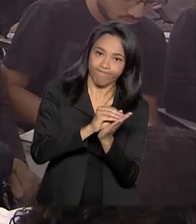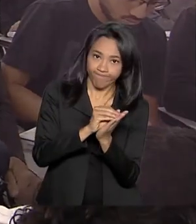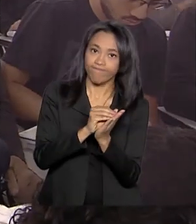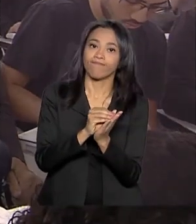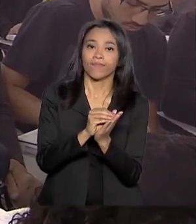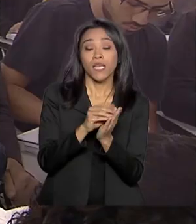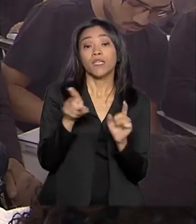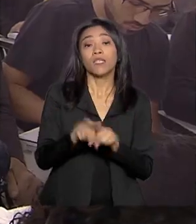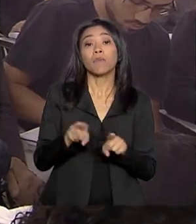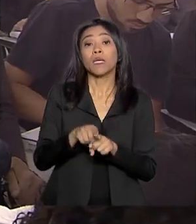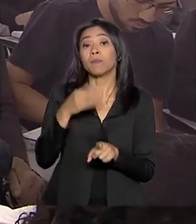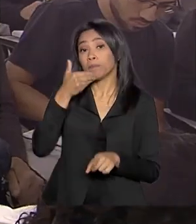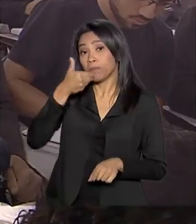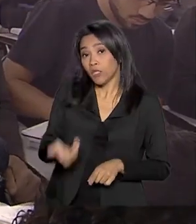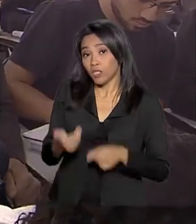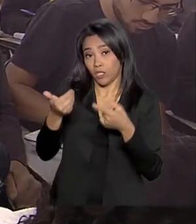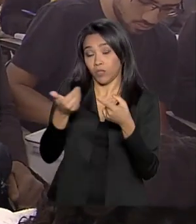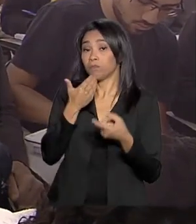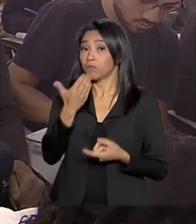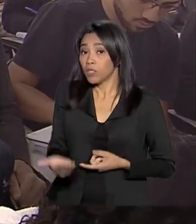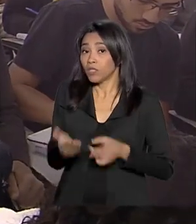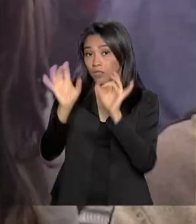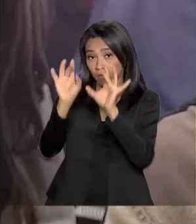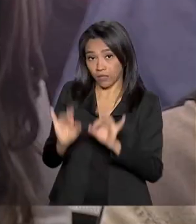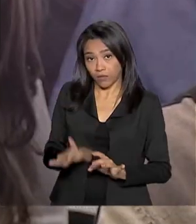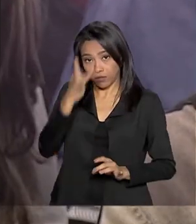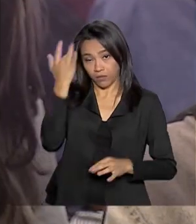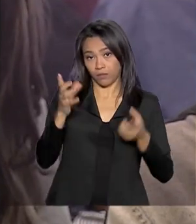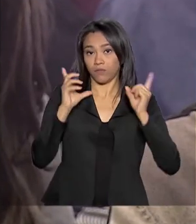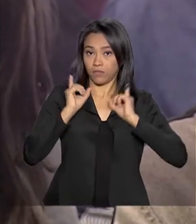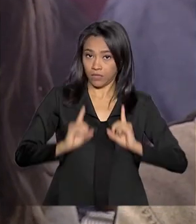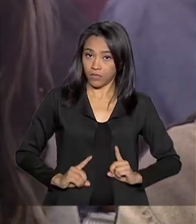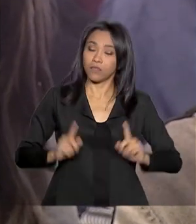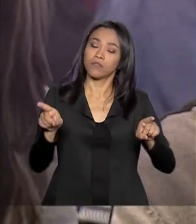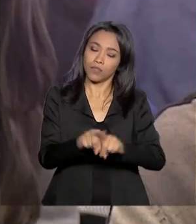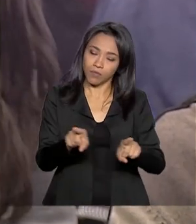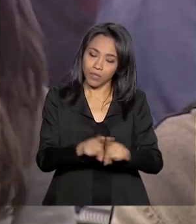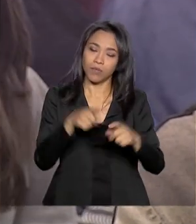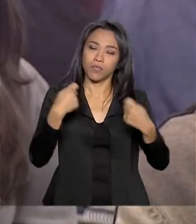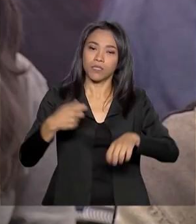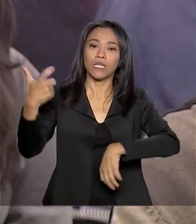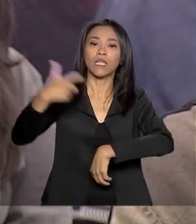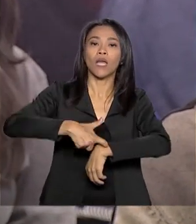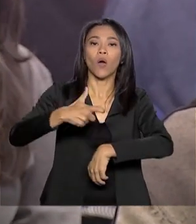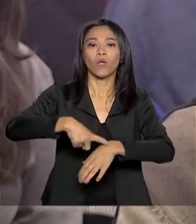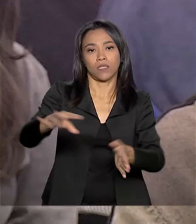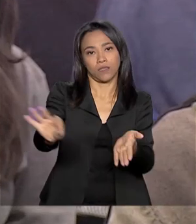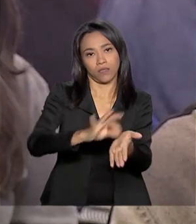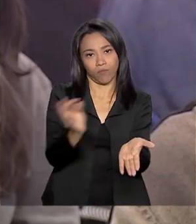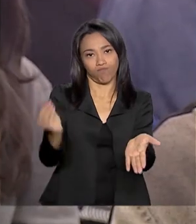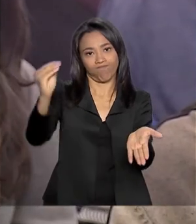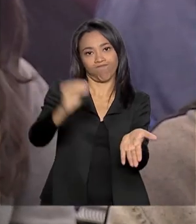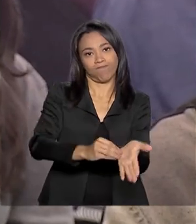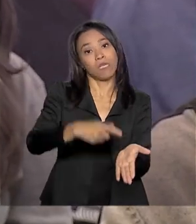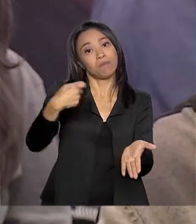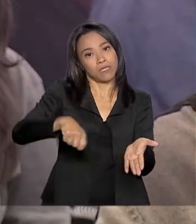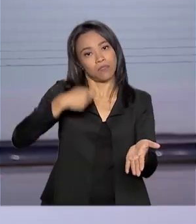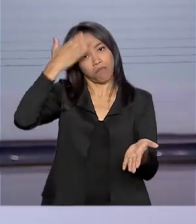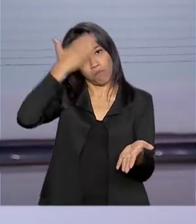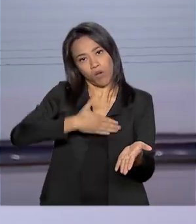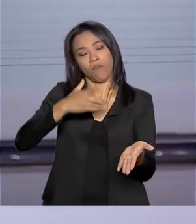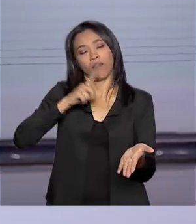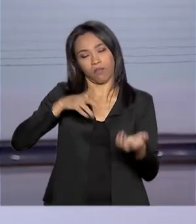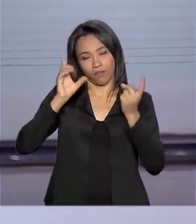atendimento especializado para deficientes também devem ser feitas durante a inscrição e terão de ser comprovadas